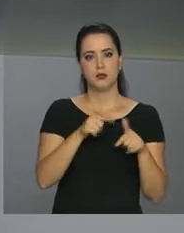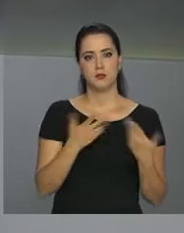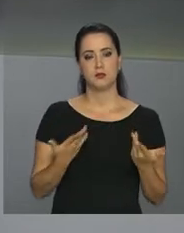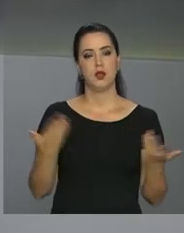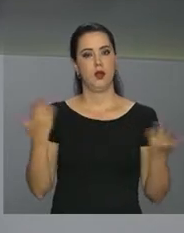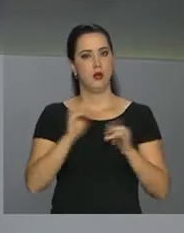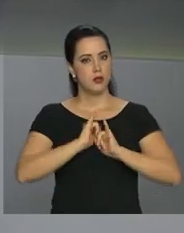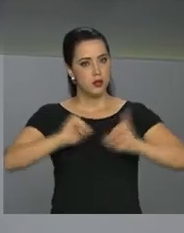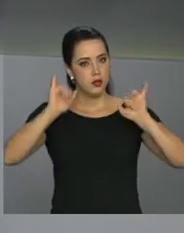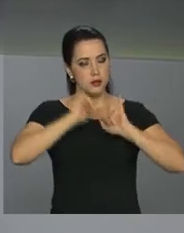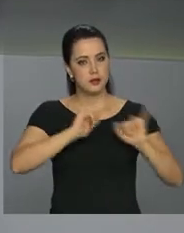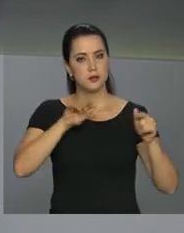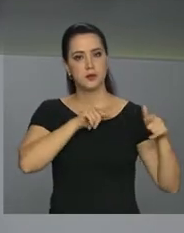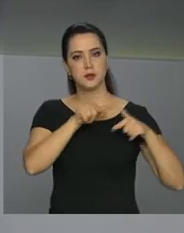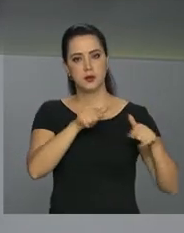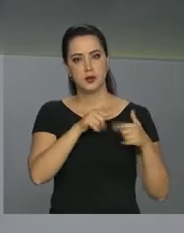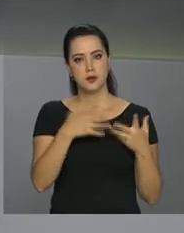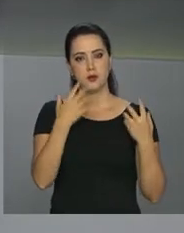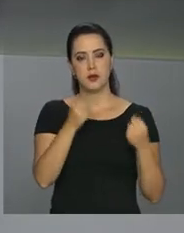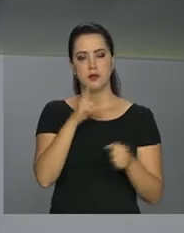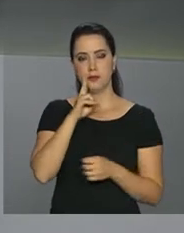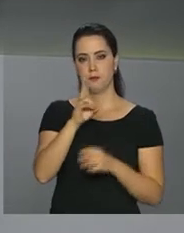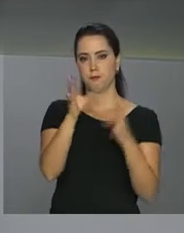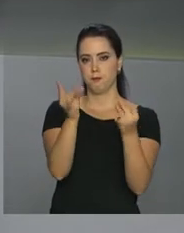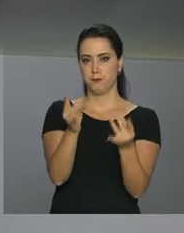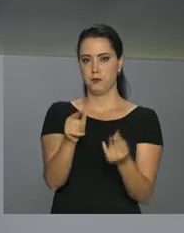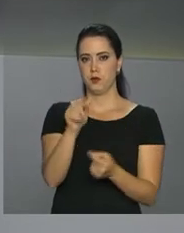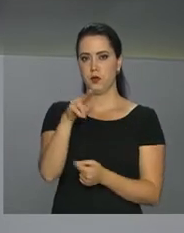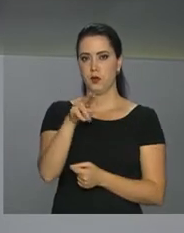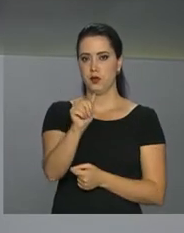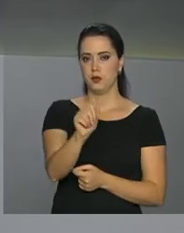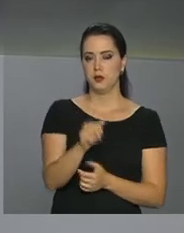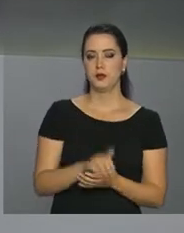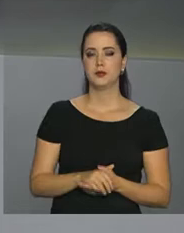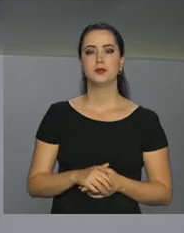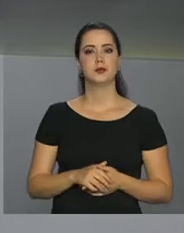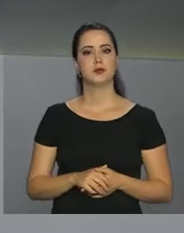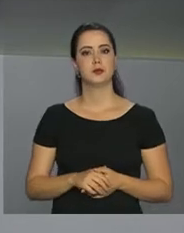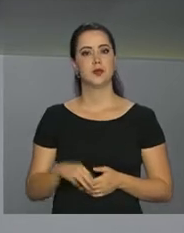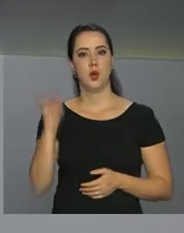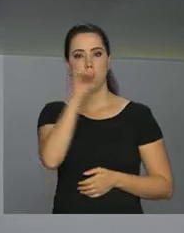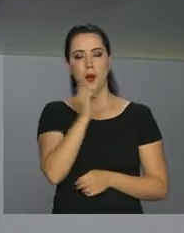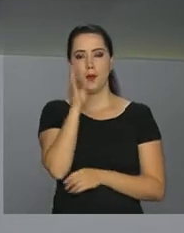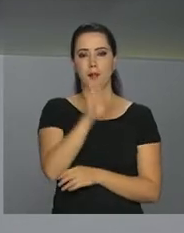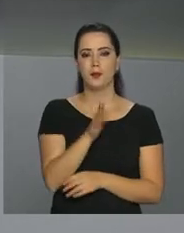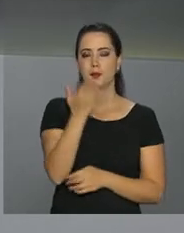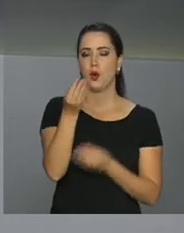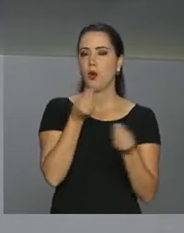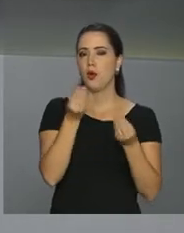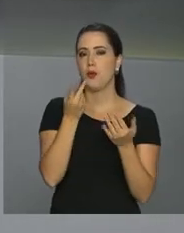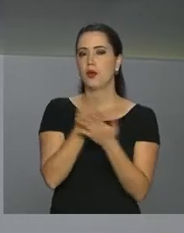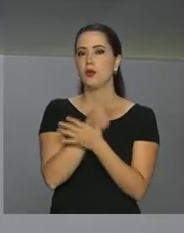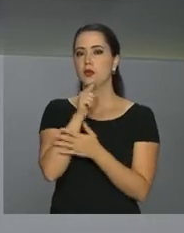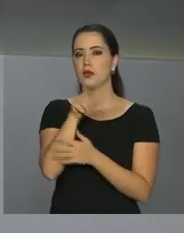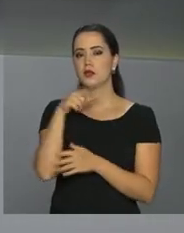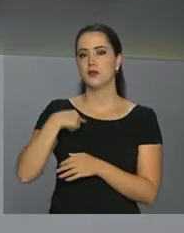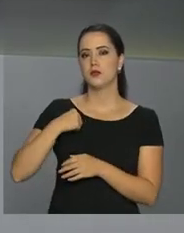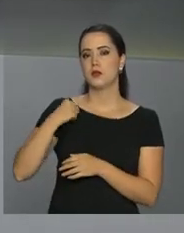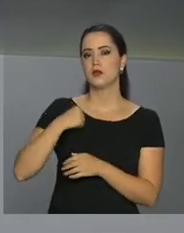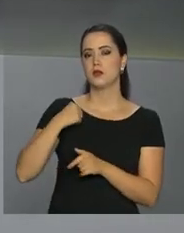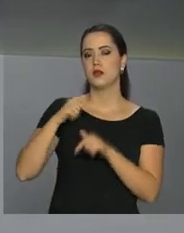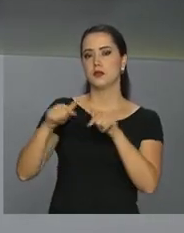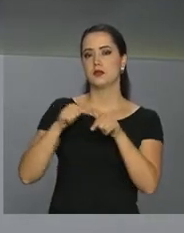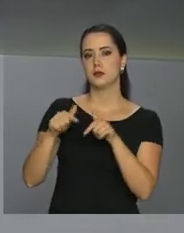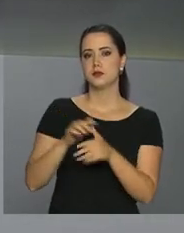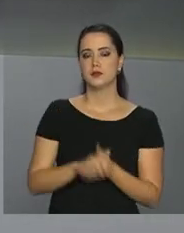dessa ação ea gente vai saber os detalhes agora com a nossa repórter luana karen oi no ano como é que vai ser a atuação desses voluntários